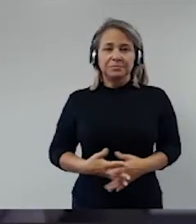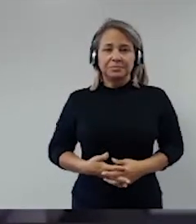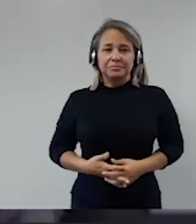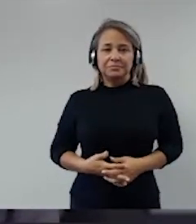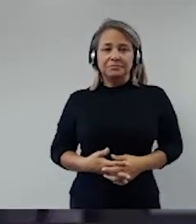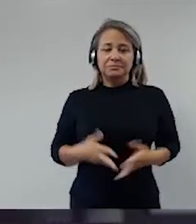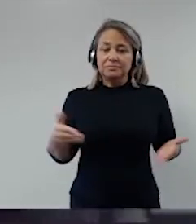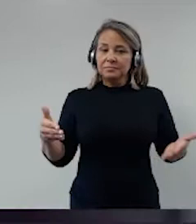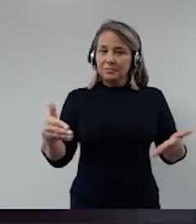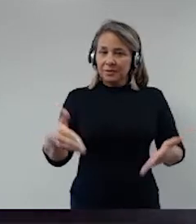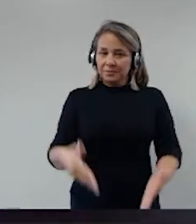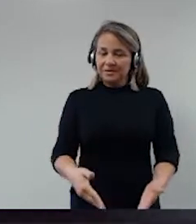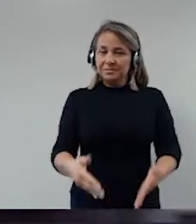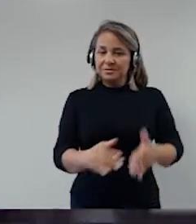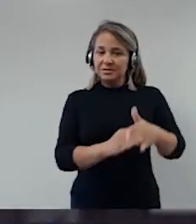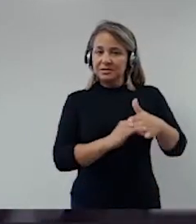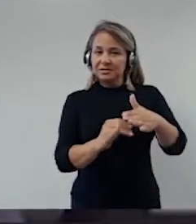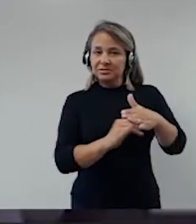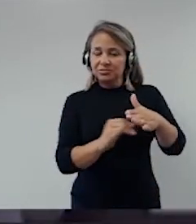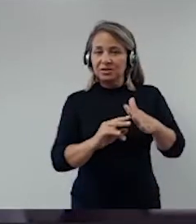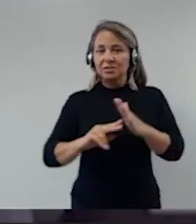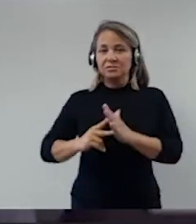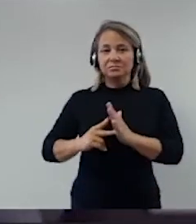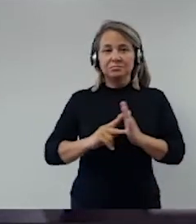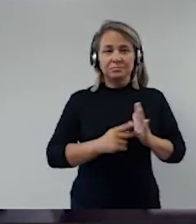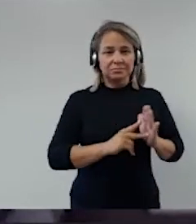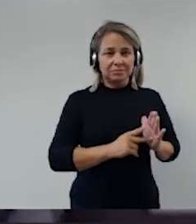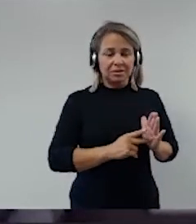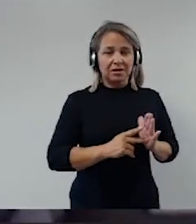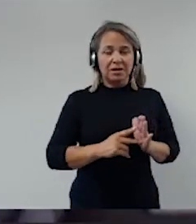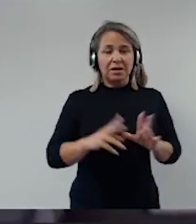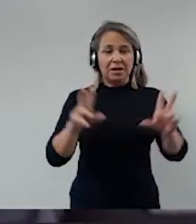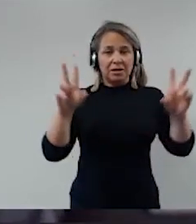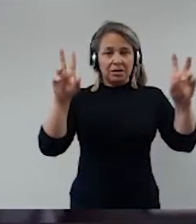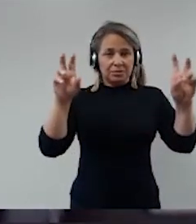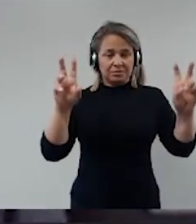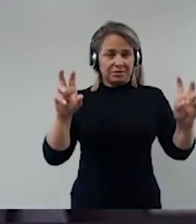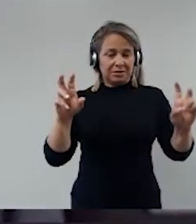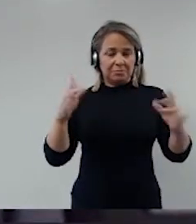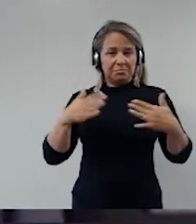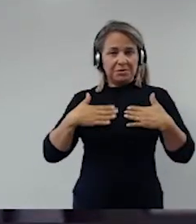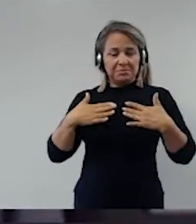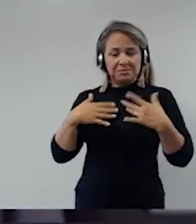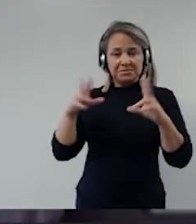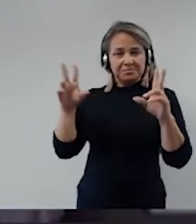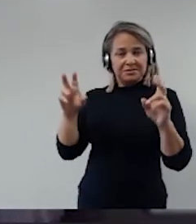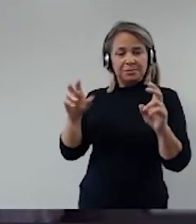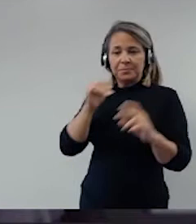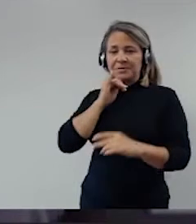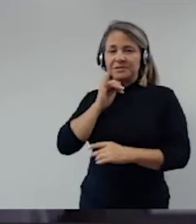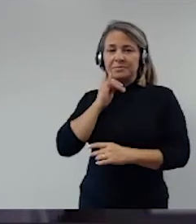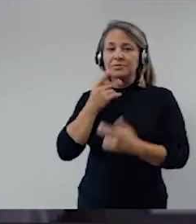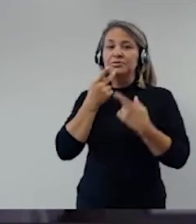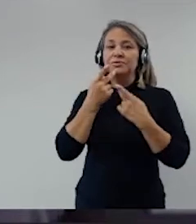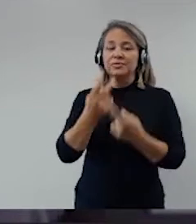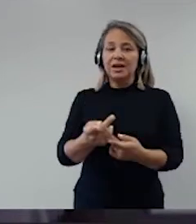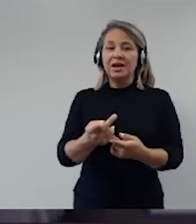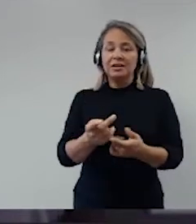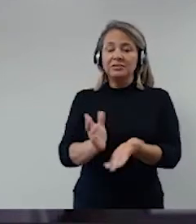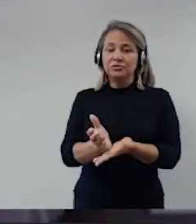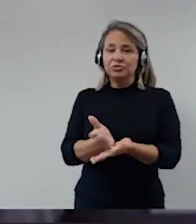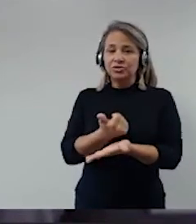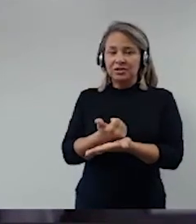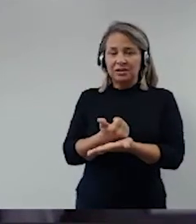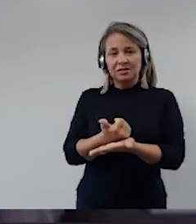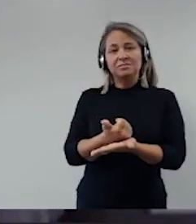a participação das entidades sindicais, e o tema, para mim, tem uma questão. Quando se fala em